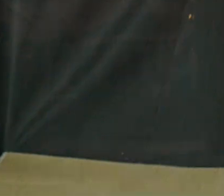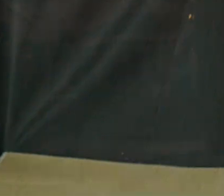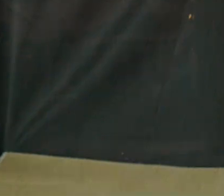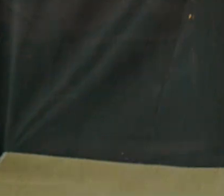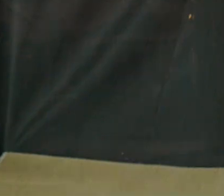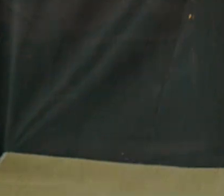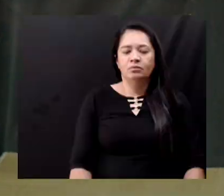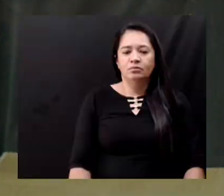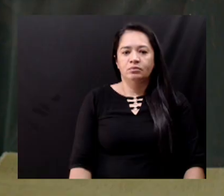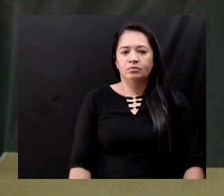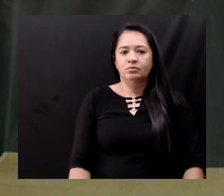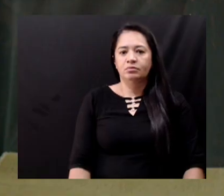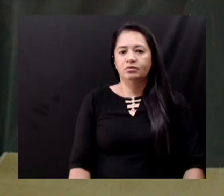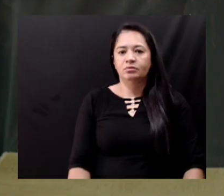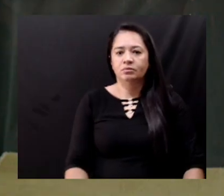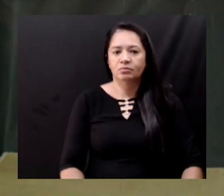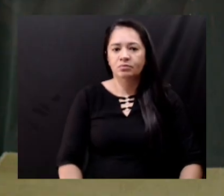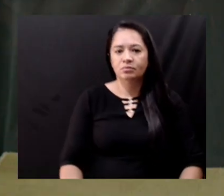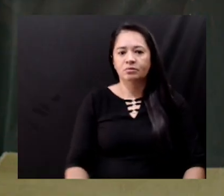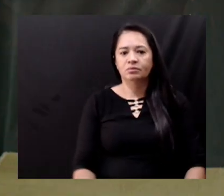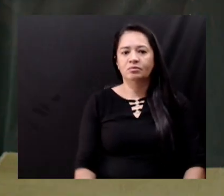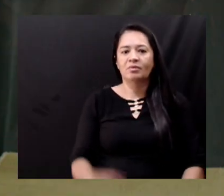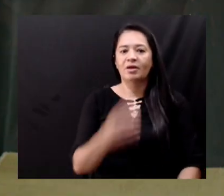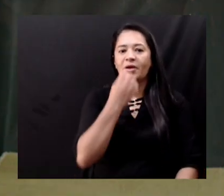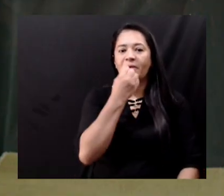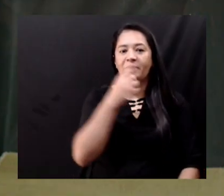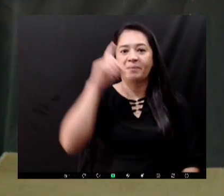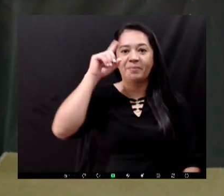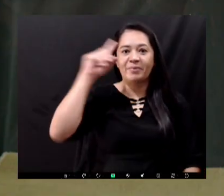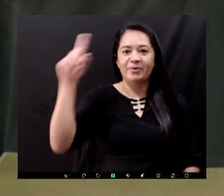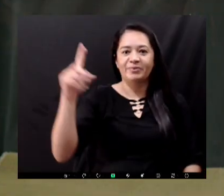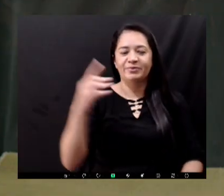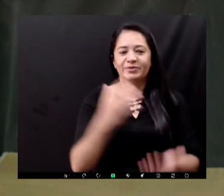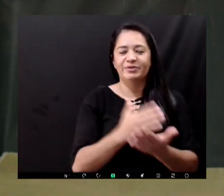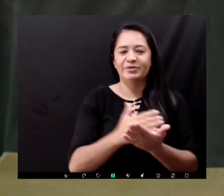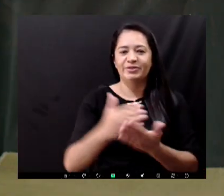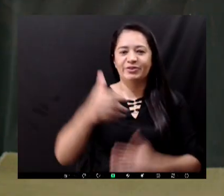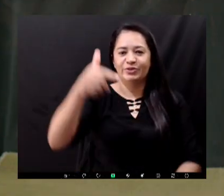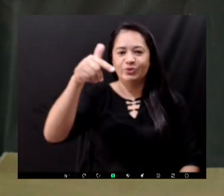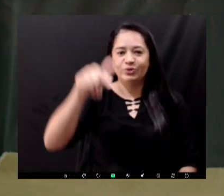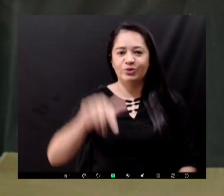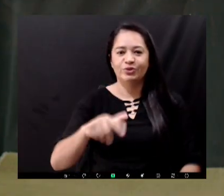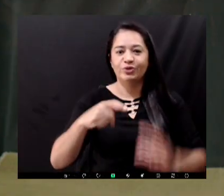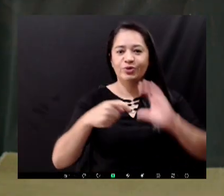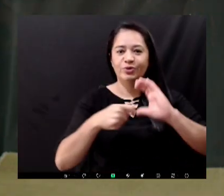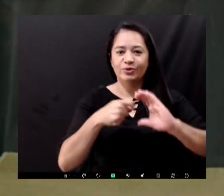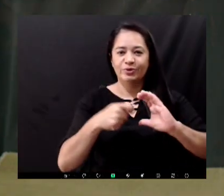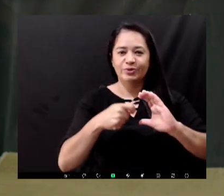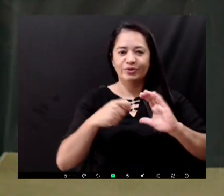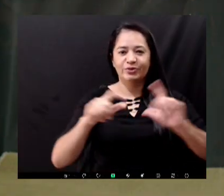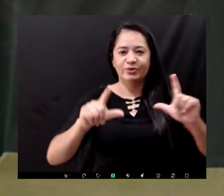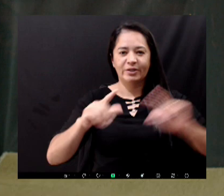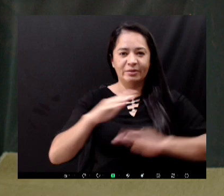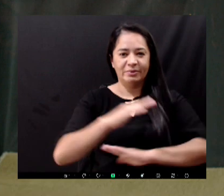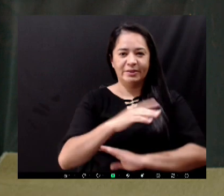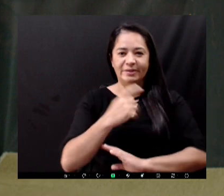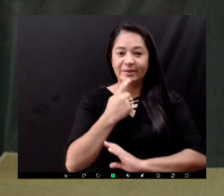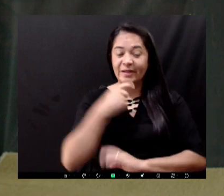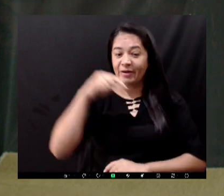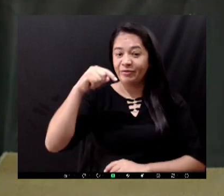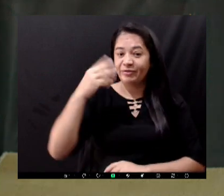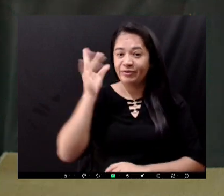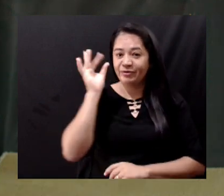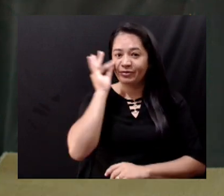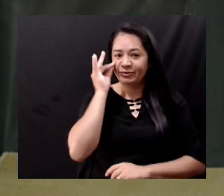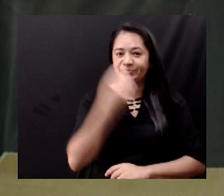Bom dia, Campinas! Está começando mais uma edição do nosso Estúdio Câmara ao vivo aqui na TV